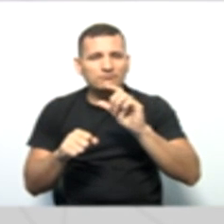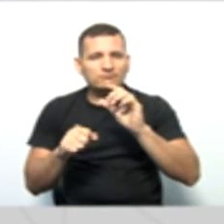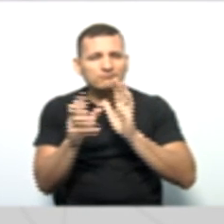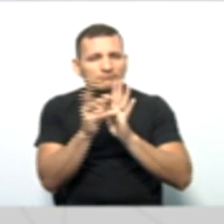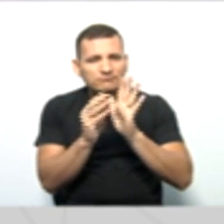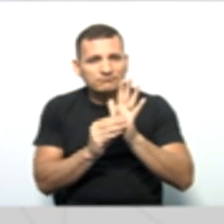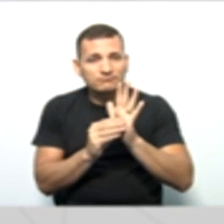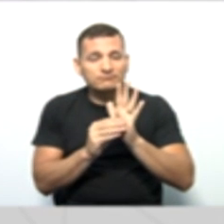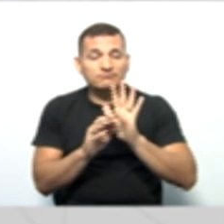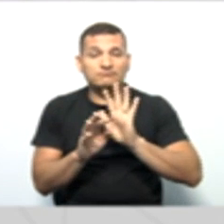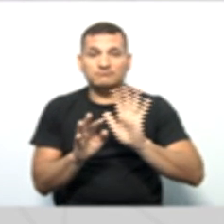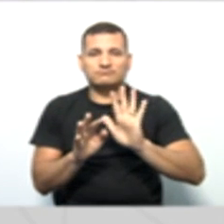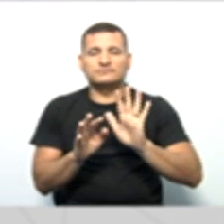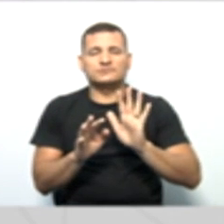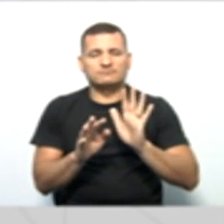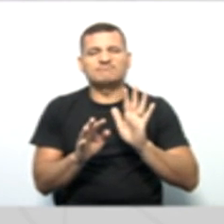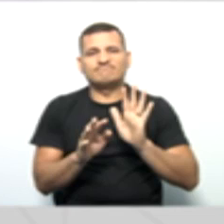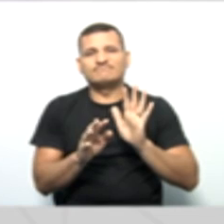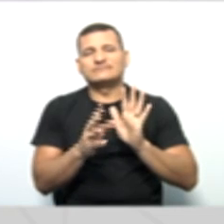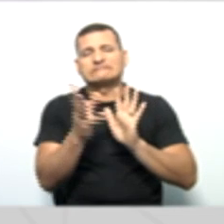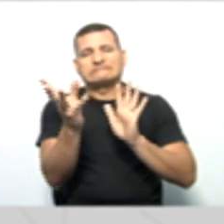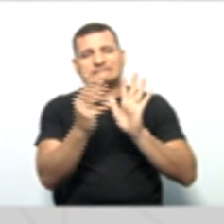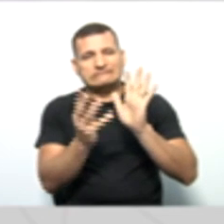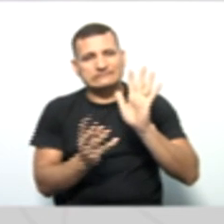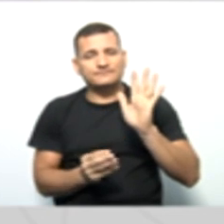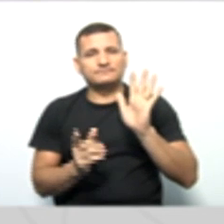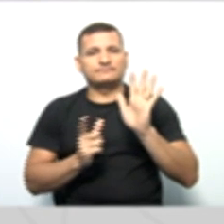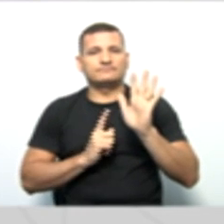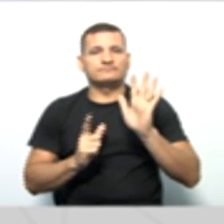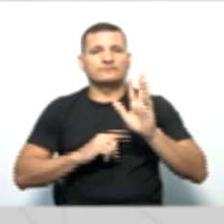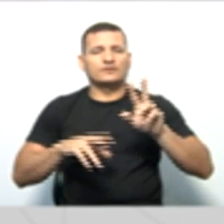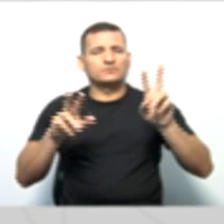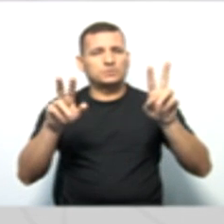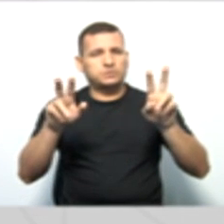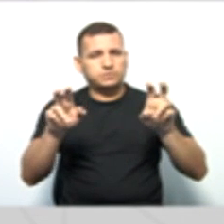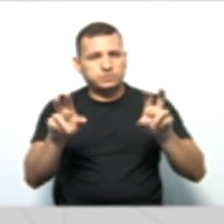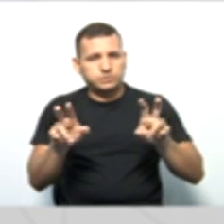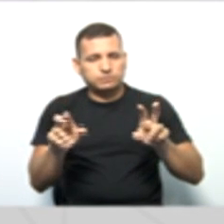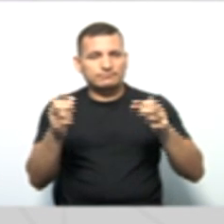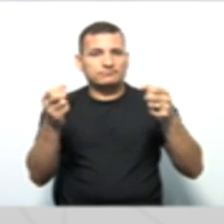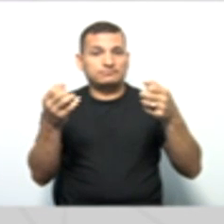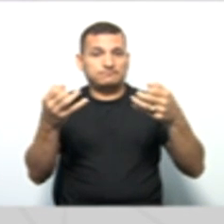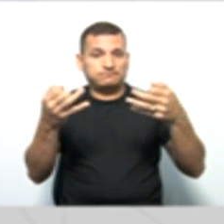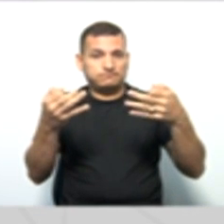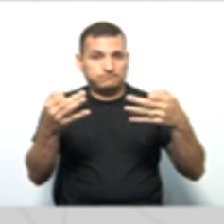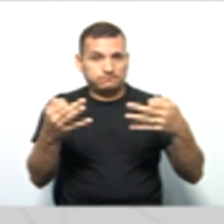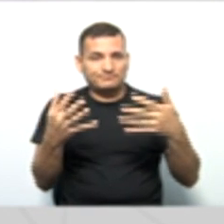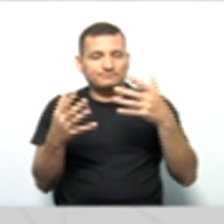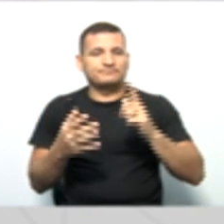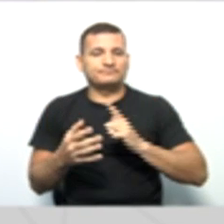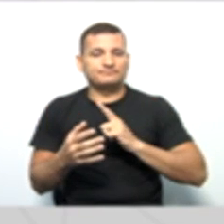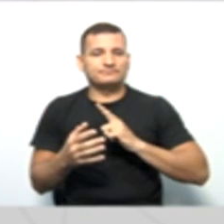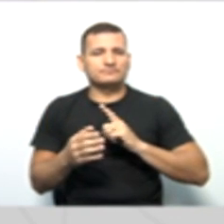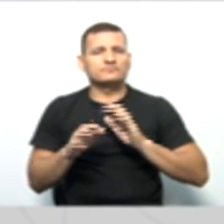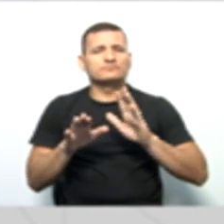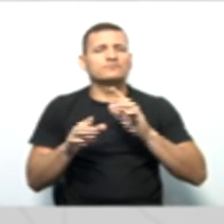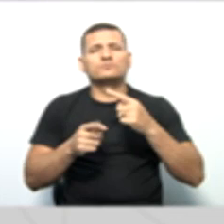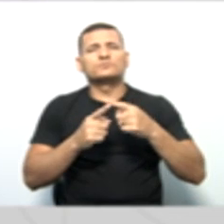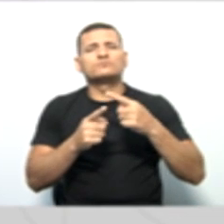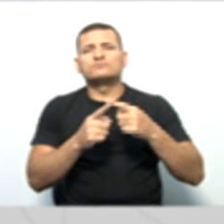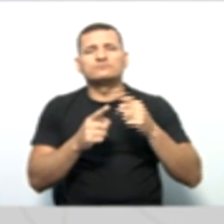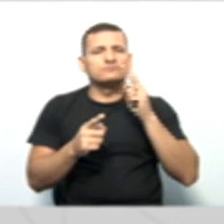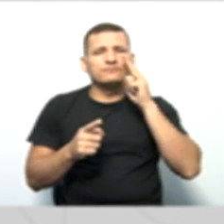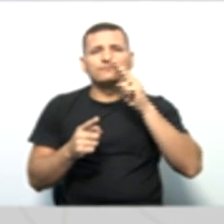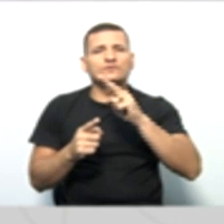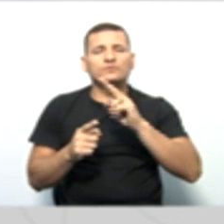gente, isso aqui é muita coisa que a gente vai estar aprendendo, muito assunto que a gente tem para trazer para vocês na teleaula de hoje. Por que a gente tem que ver isso, né?